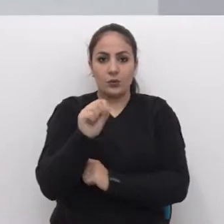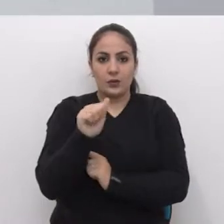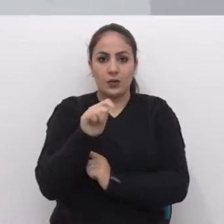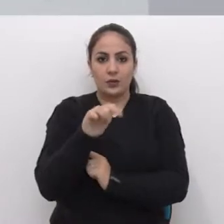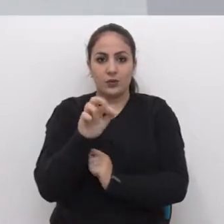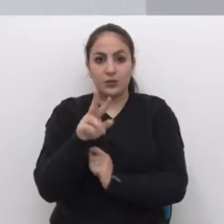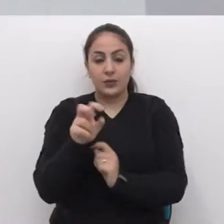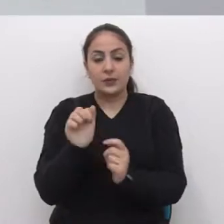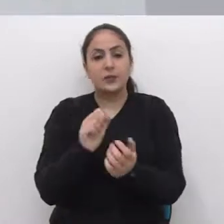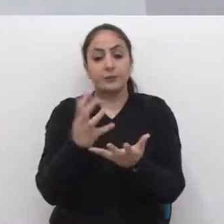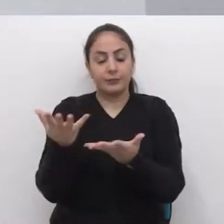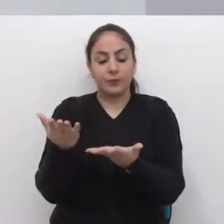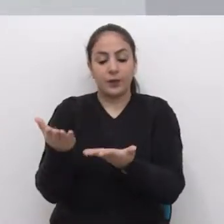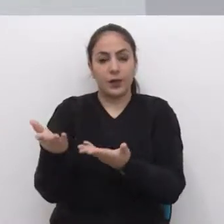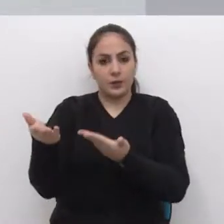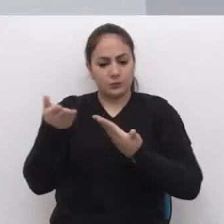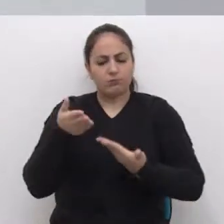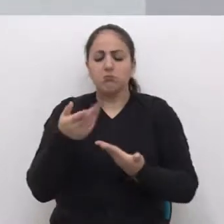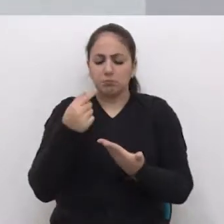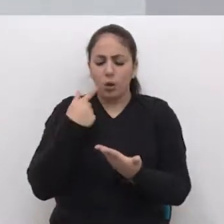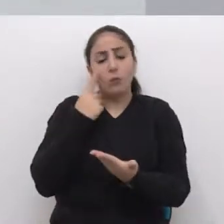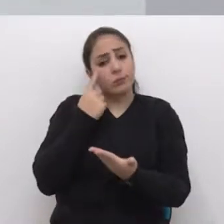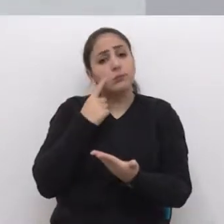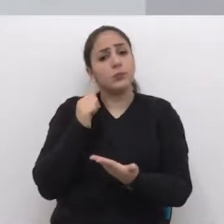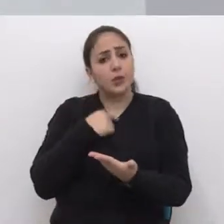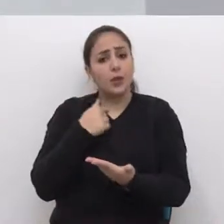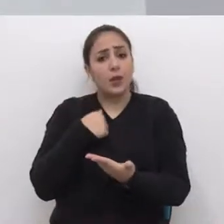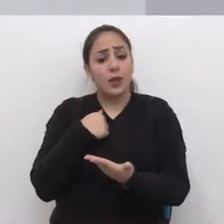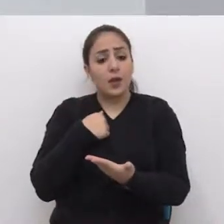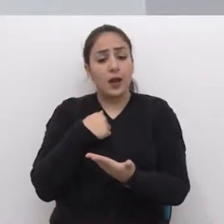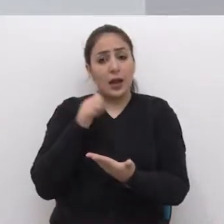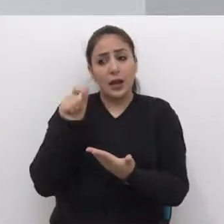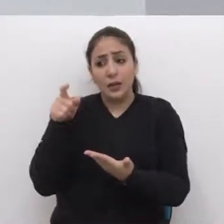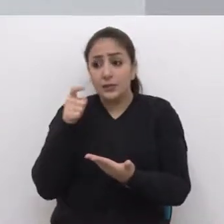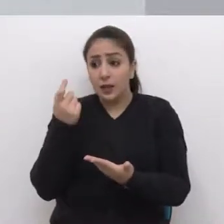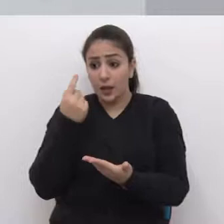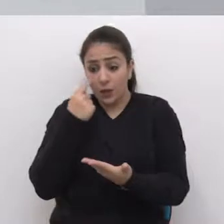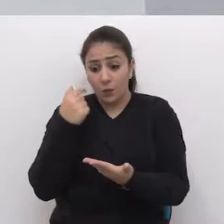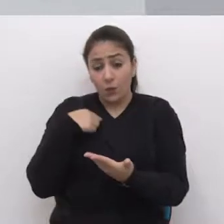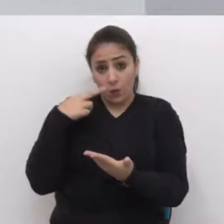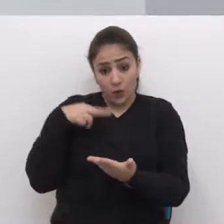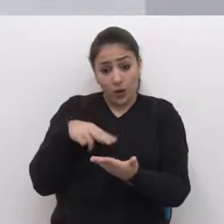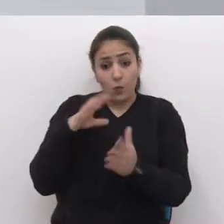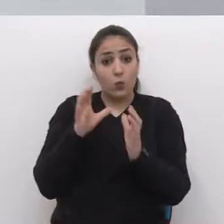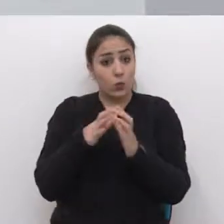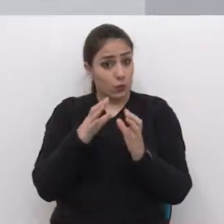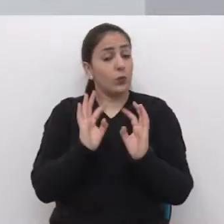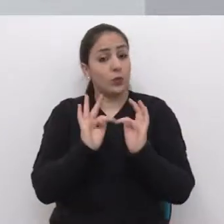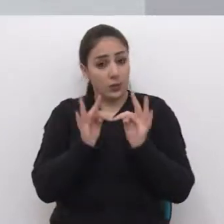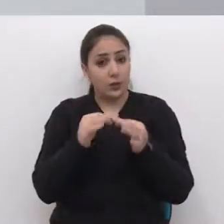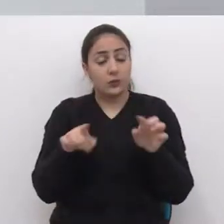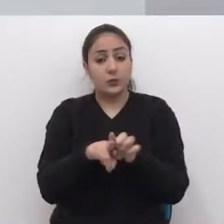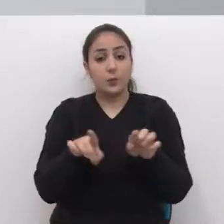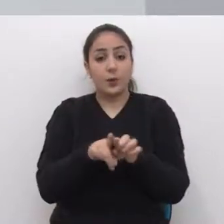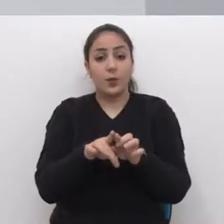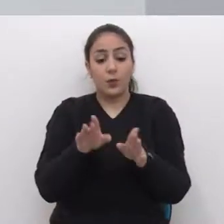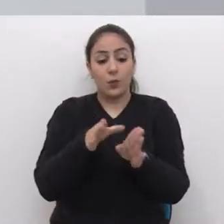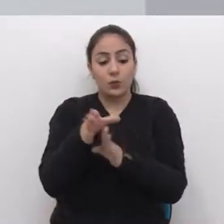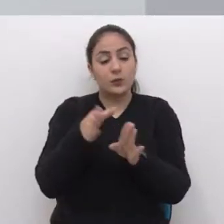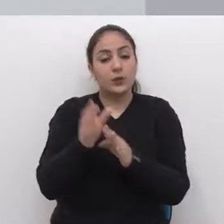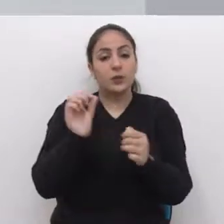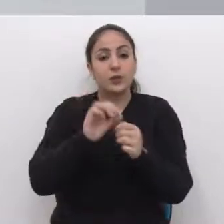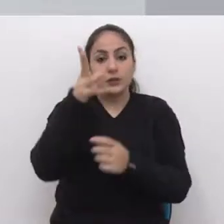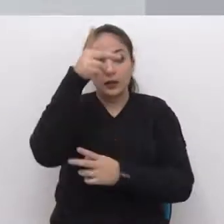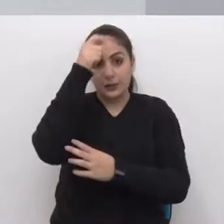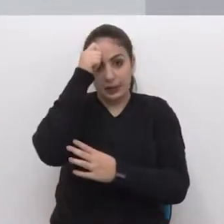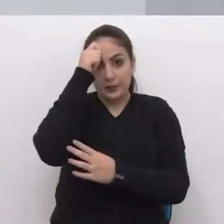Pública, recebeu de pronto e disse, olha Alex, vou determinar a nossa equipe técnica e ao Conselho que faça a análise da